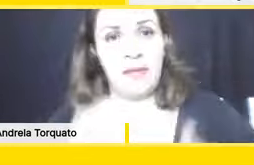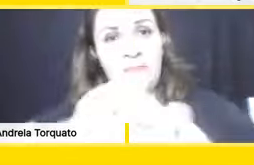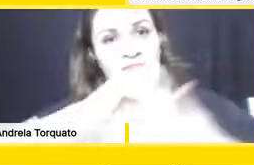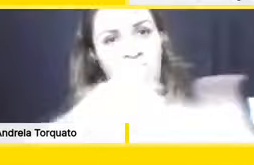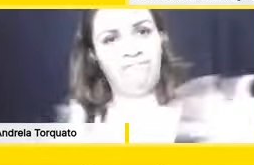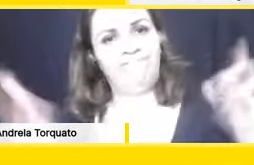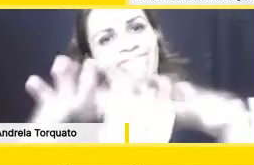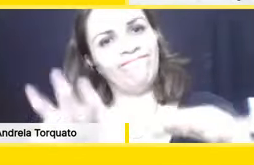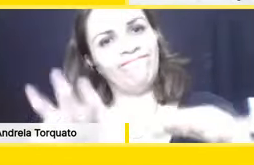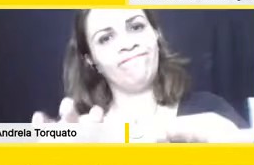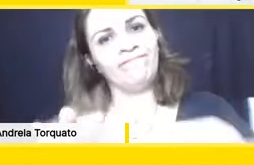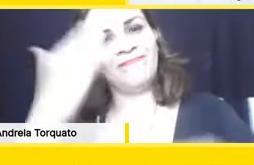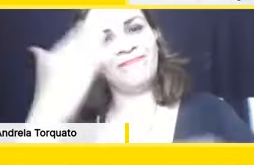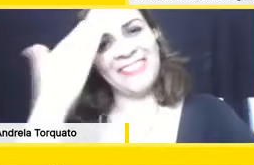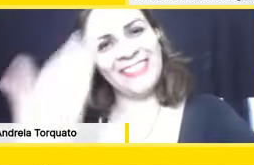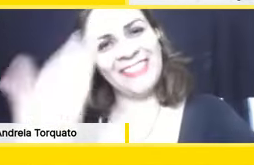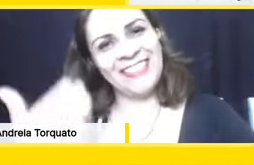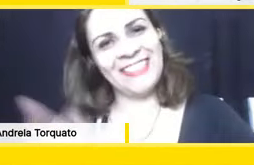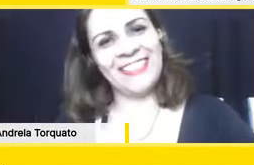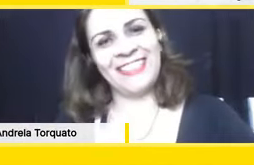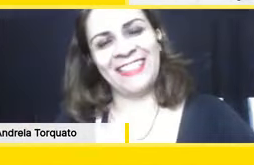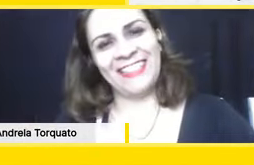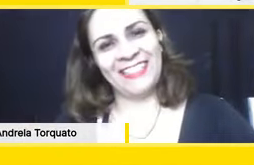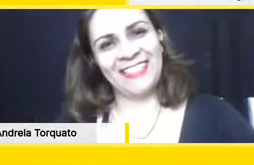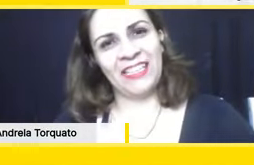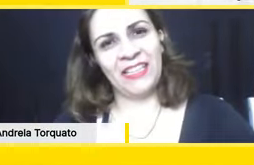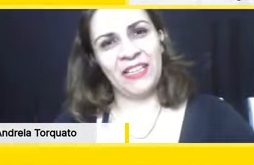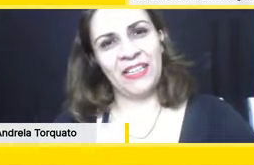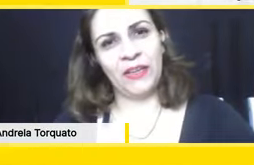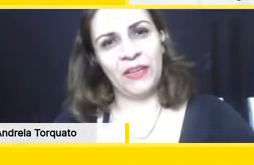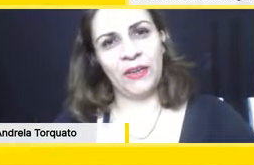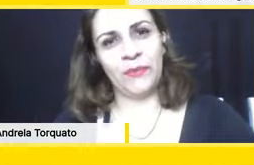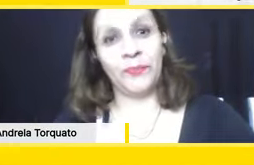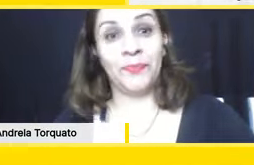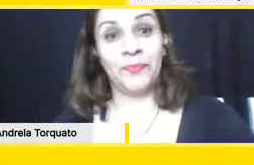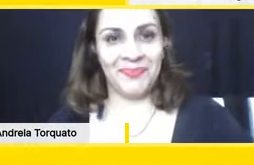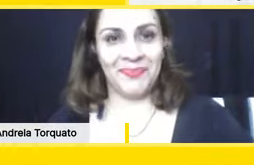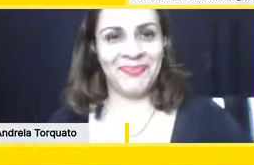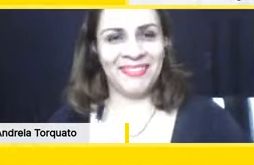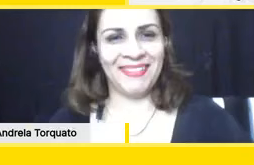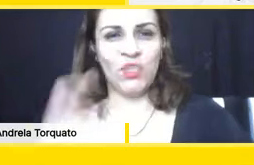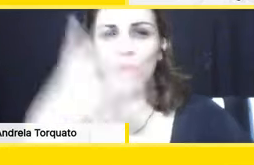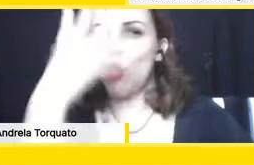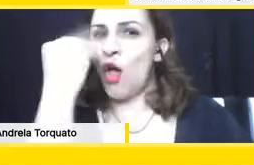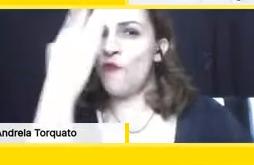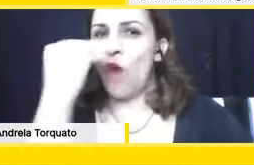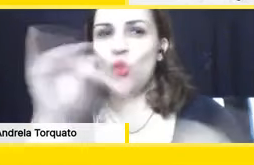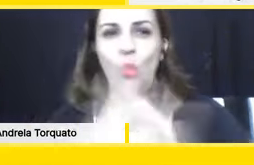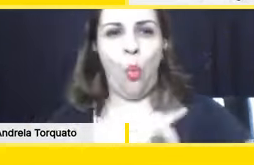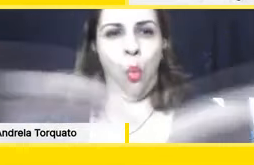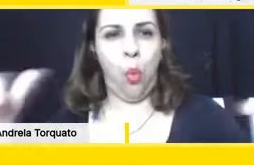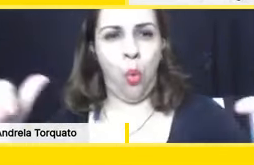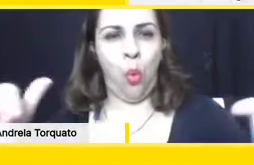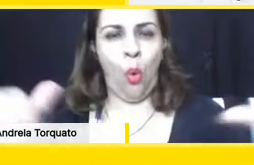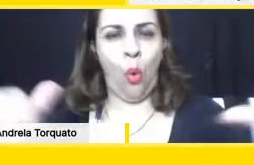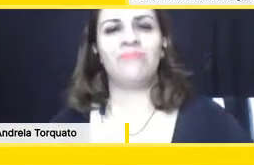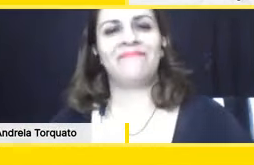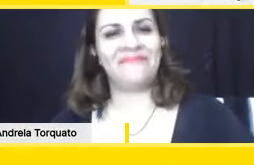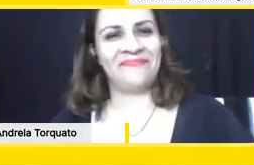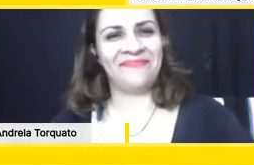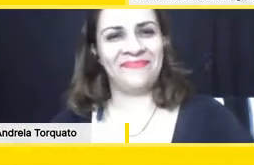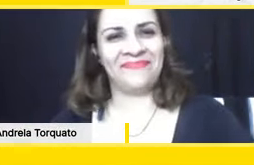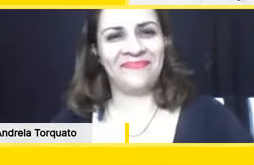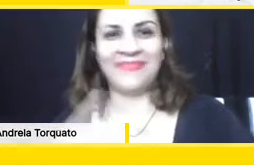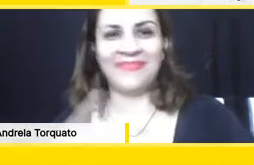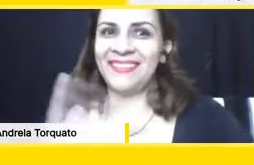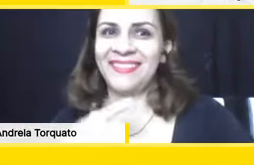inclusão. Obrigado. Deputado, vamos fazer a nossa foto que nós vamos divulgar. Então, eu gosto de avisar para todo